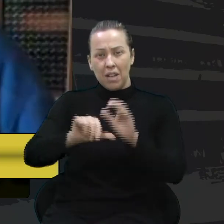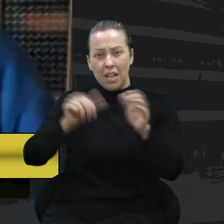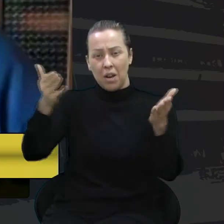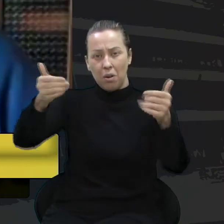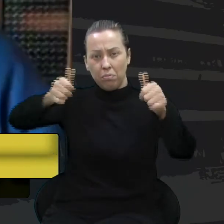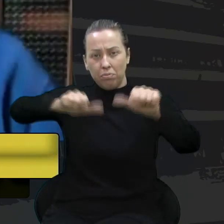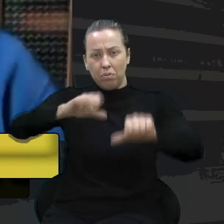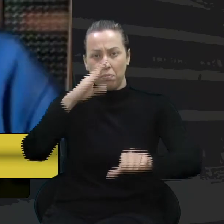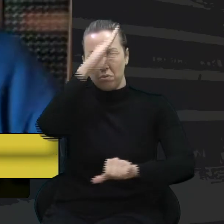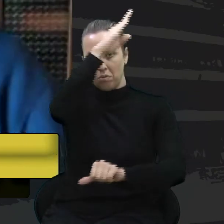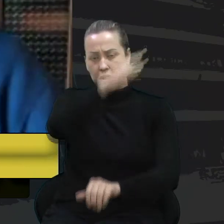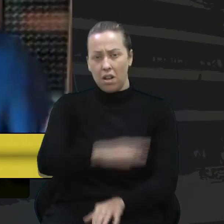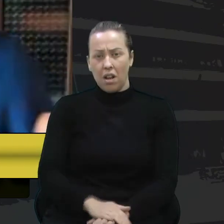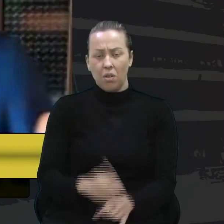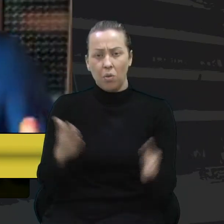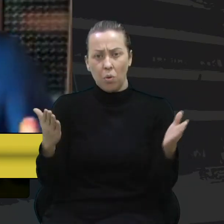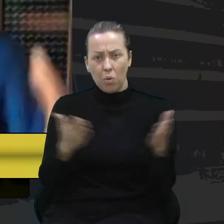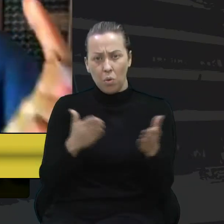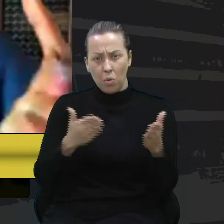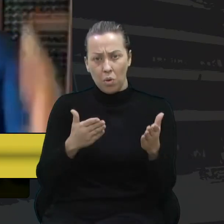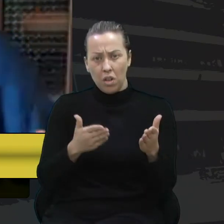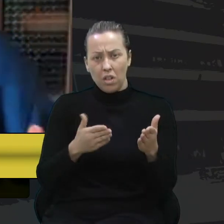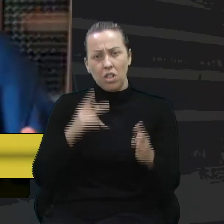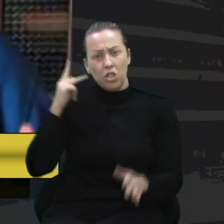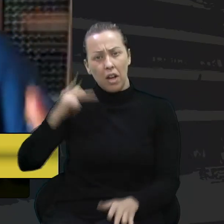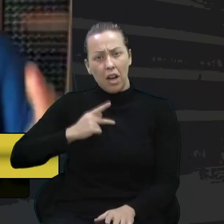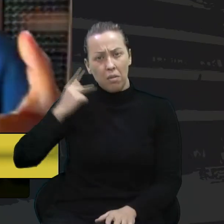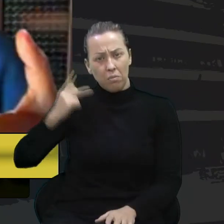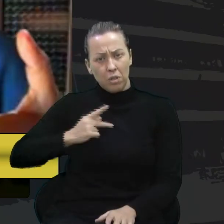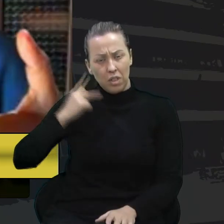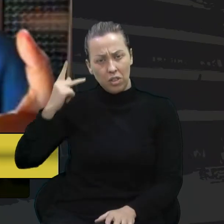Bolsonaro. Hoje, a política